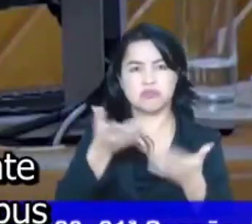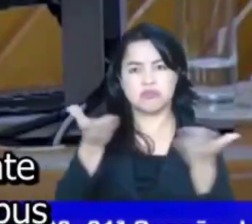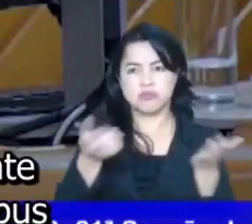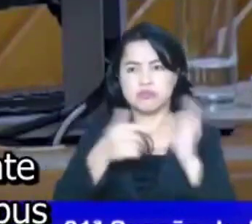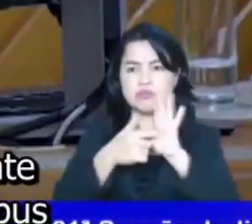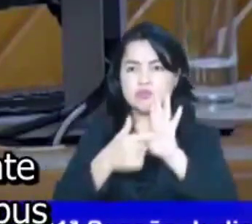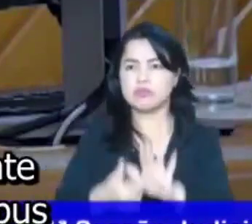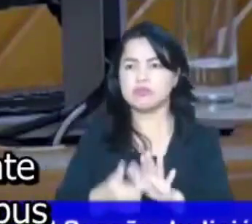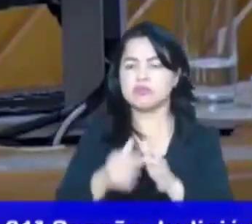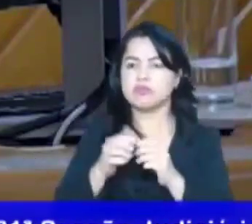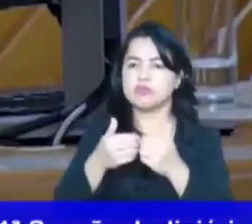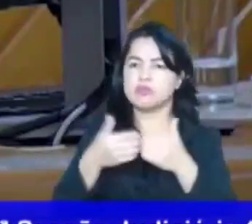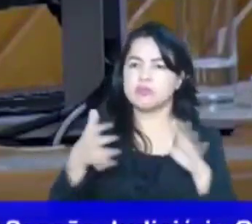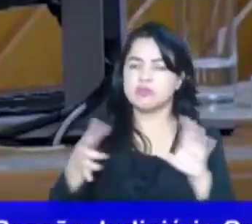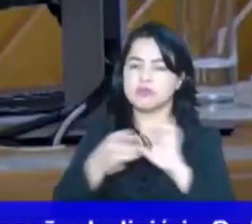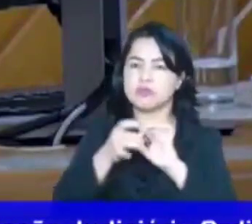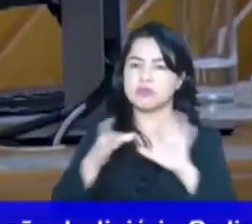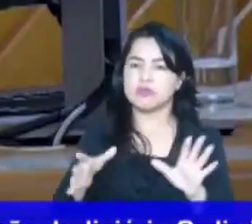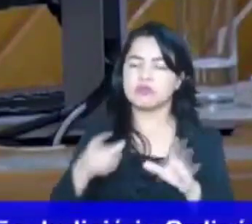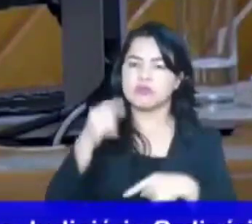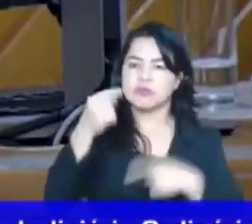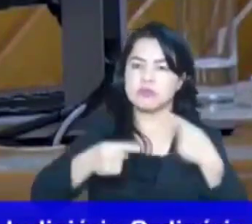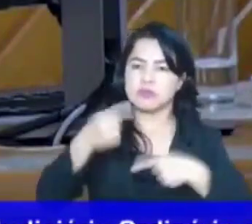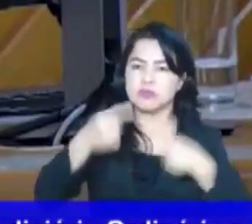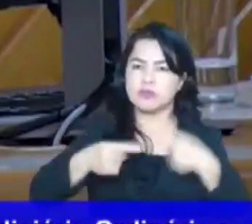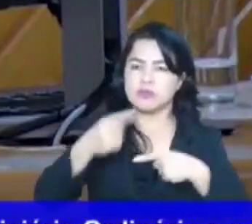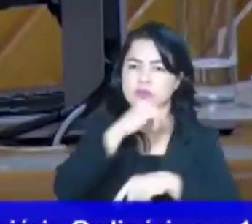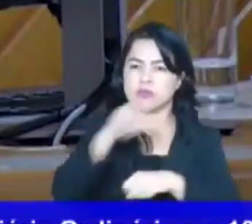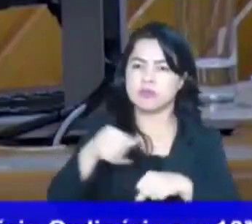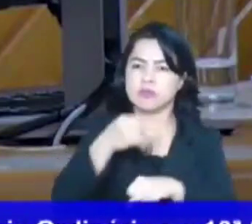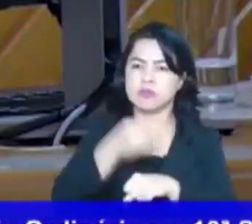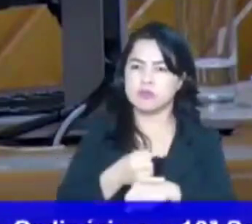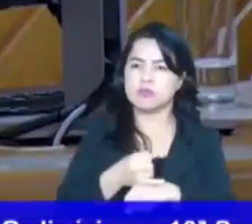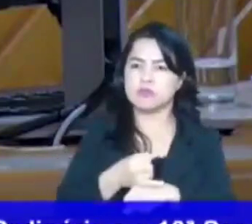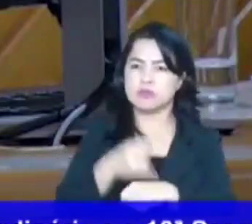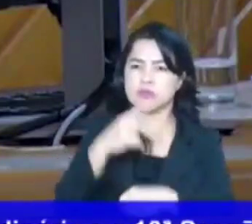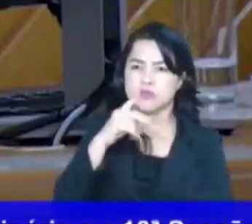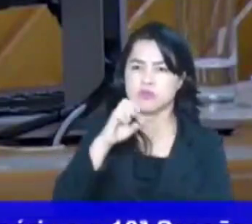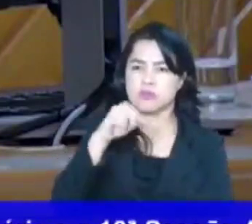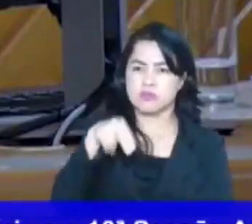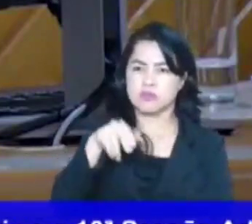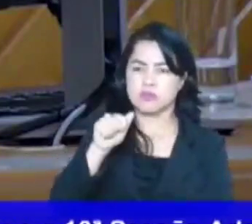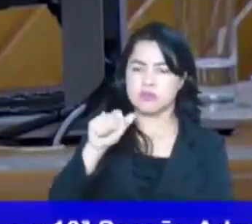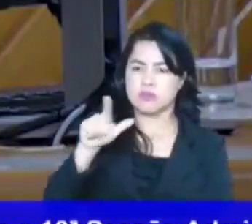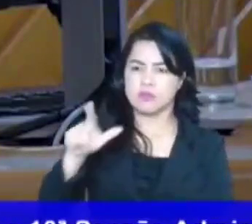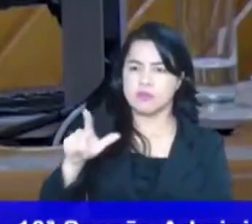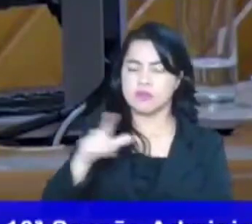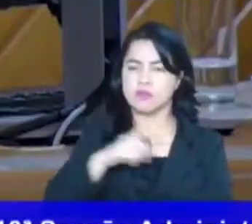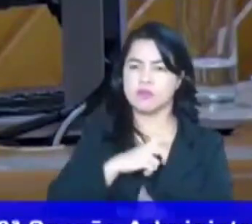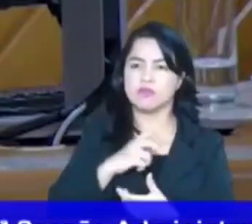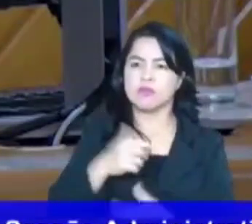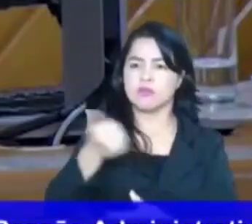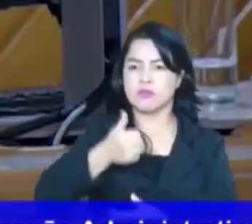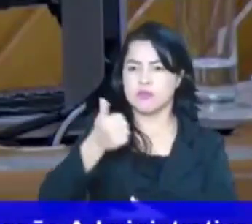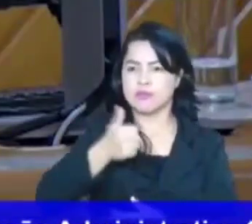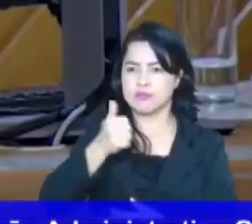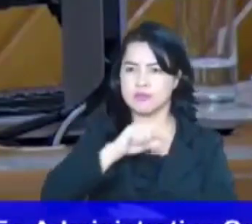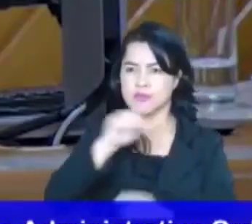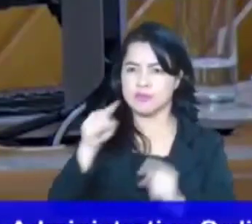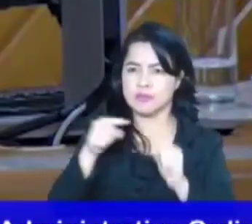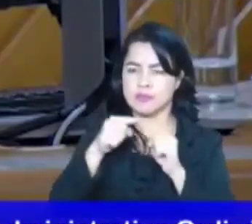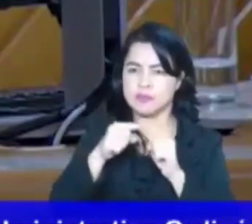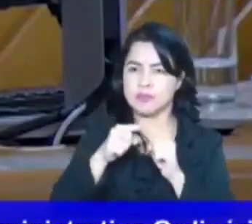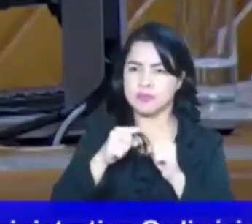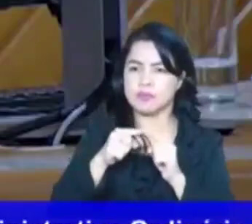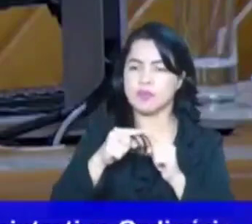é de um habeas corpus a discutir uma ação penal em curso. O primeiro ponto a ser